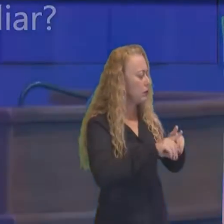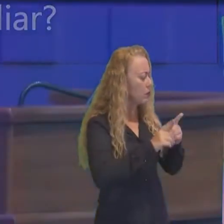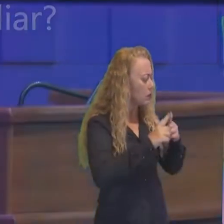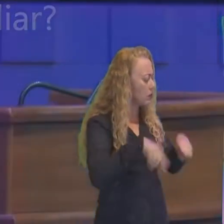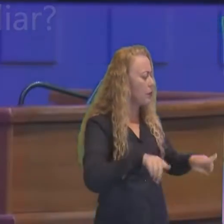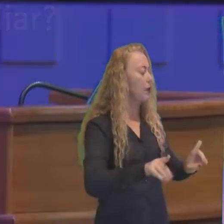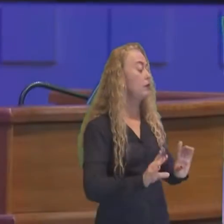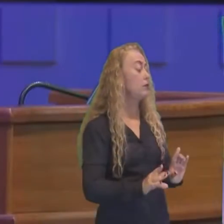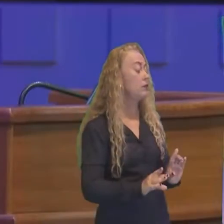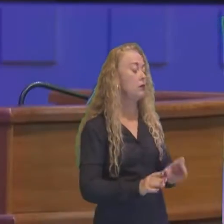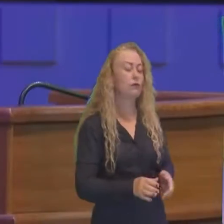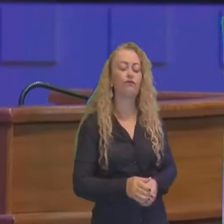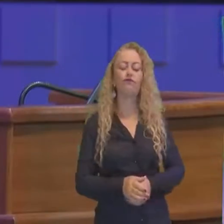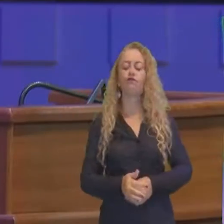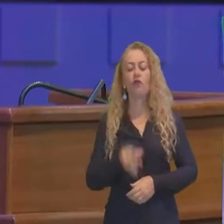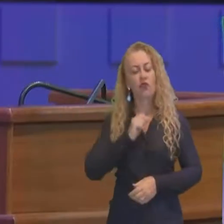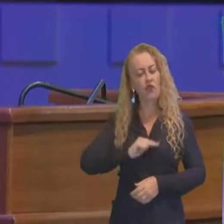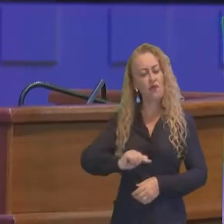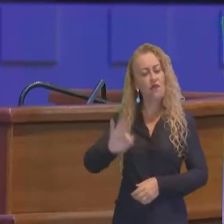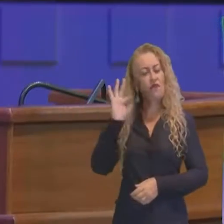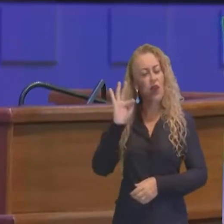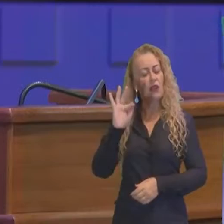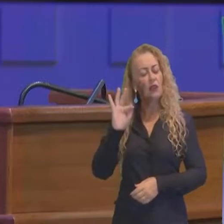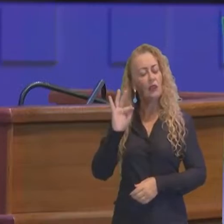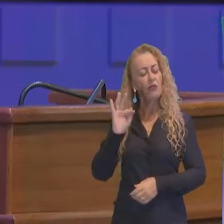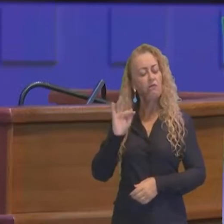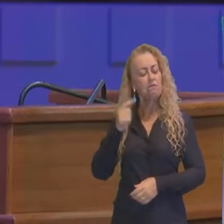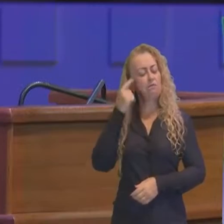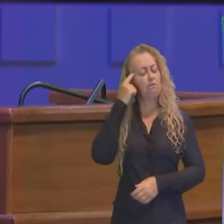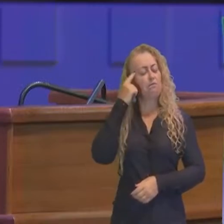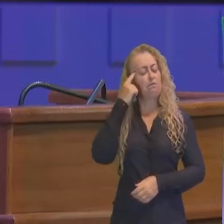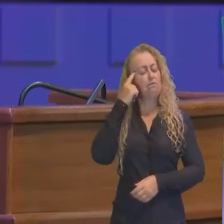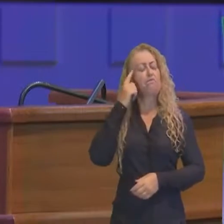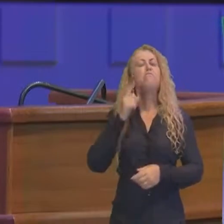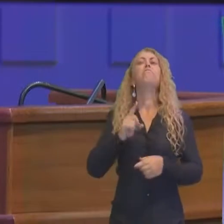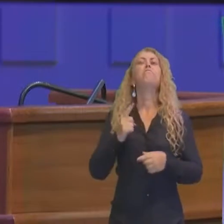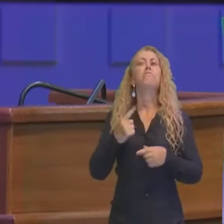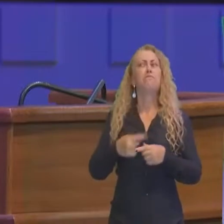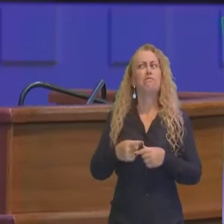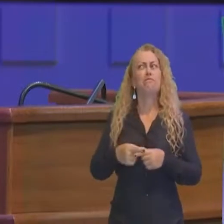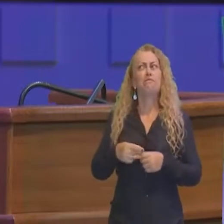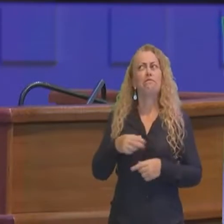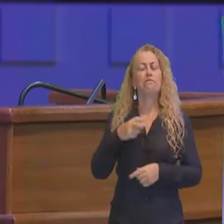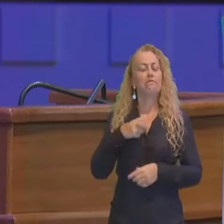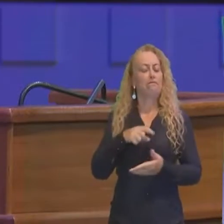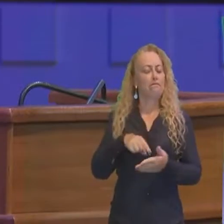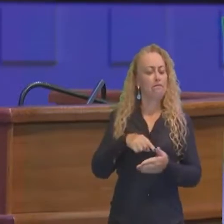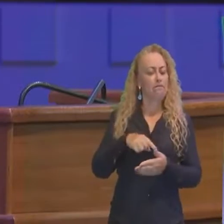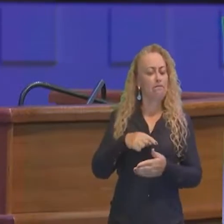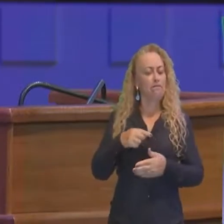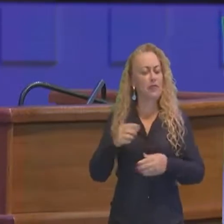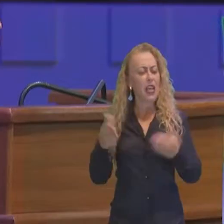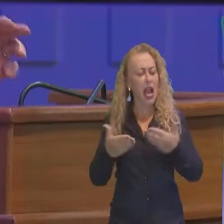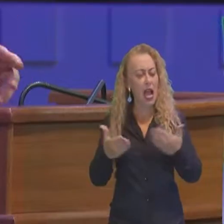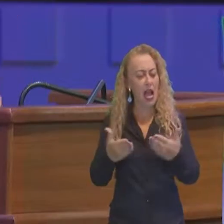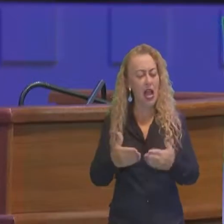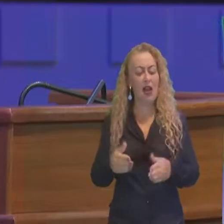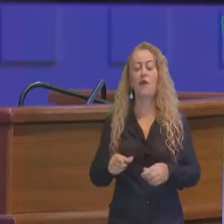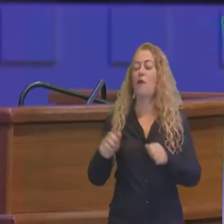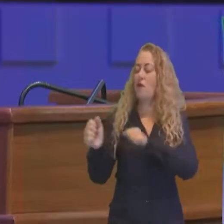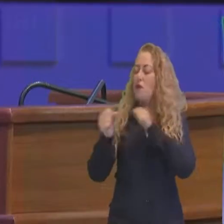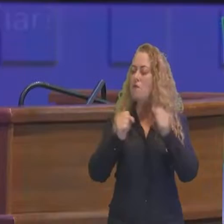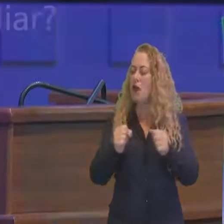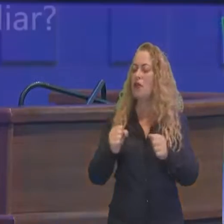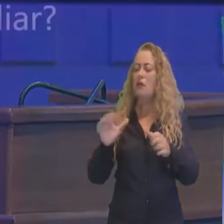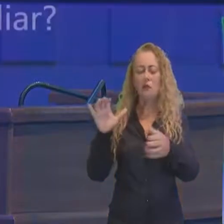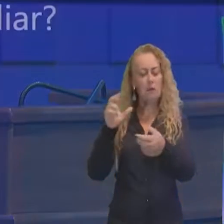perguntaram, eles pensaram: pegamos Jesus. Ele respondeu exatamente o que a gente esperava e nós vamos